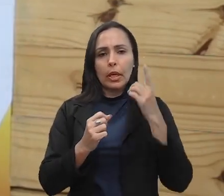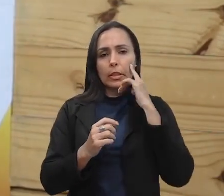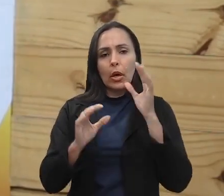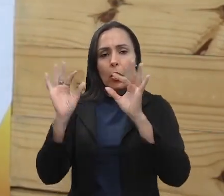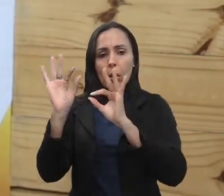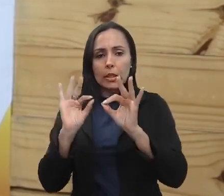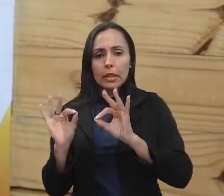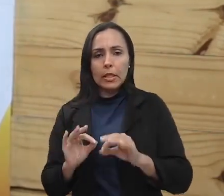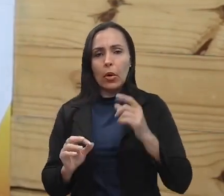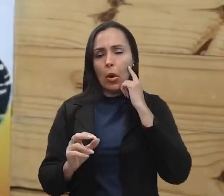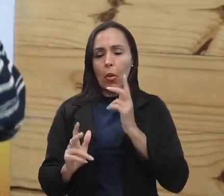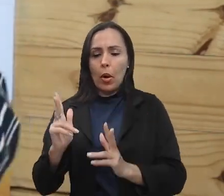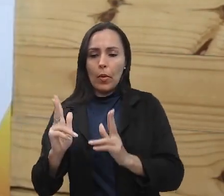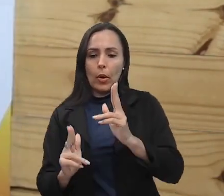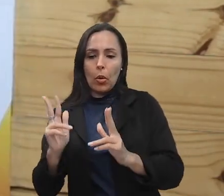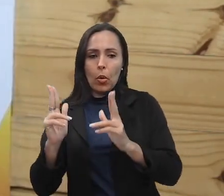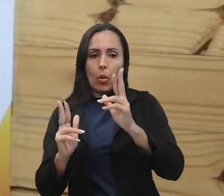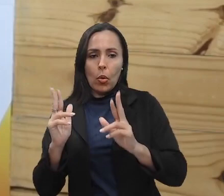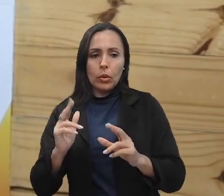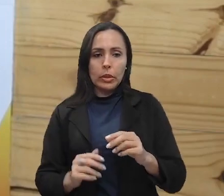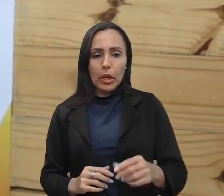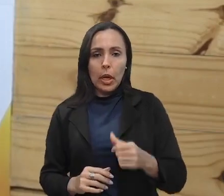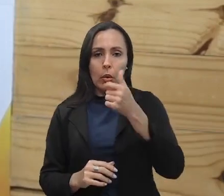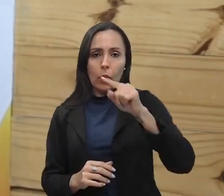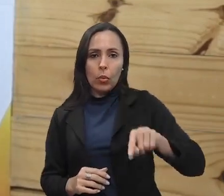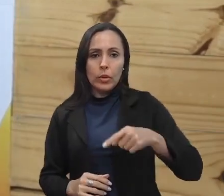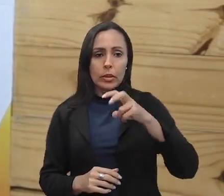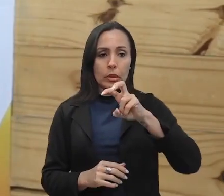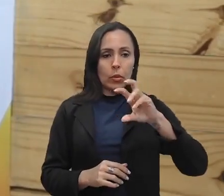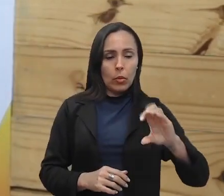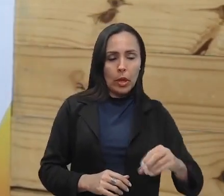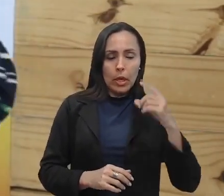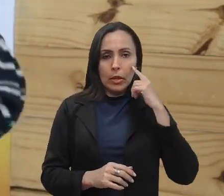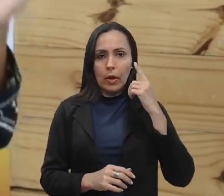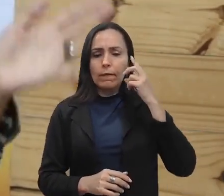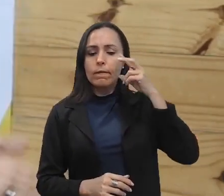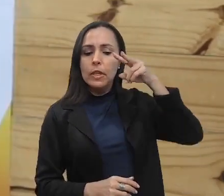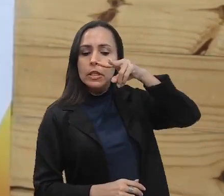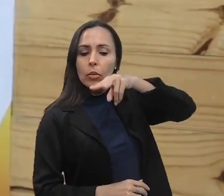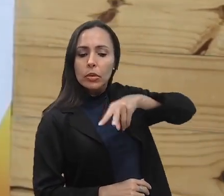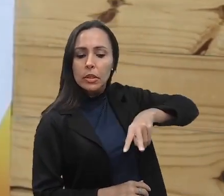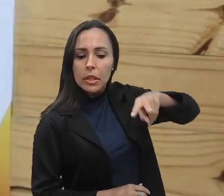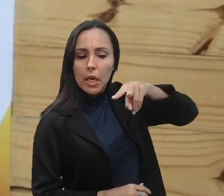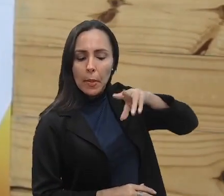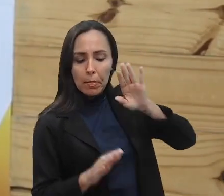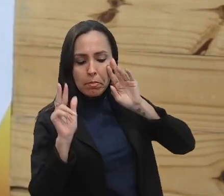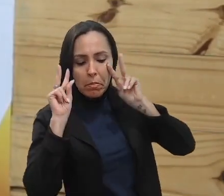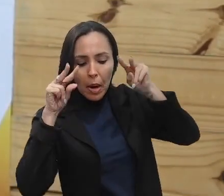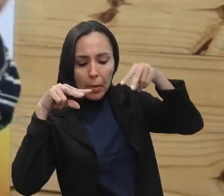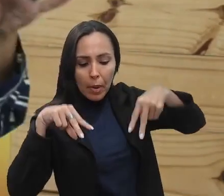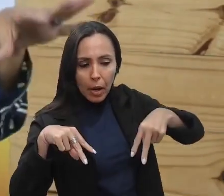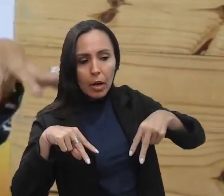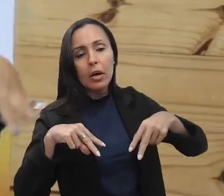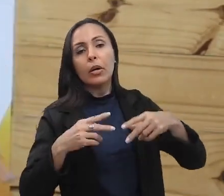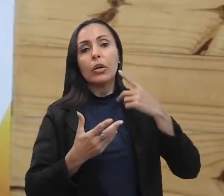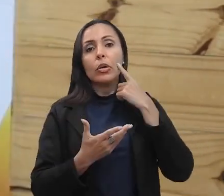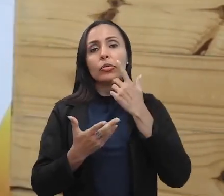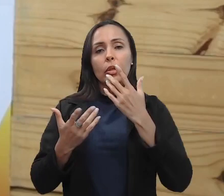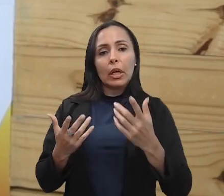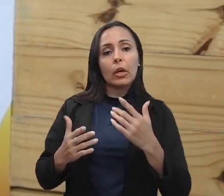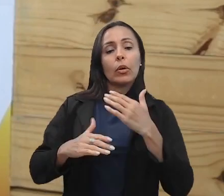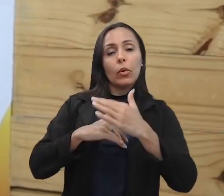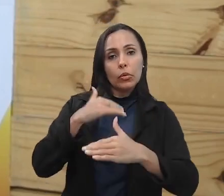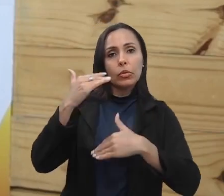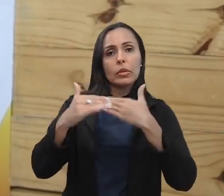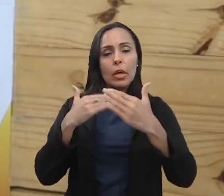aquele corte a 1,50, né? Aí, né, de uma visão de cima, né, para baixo, daquela construção